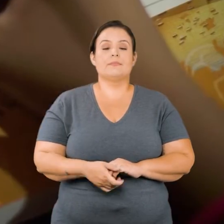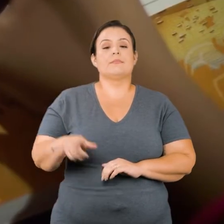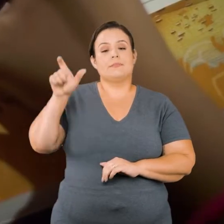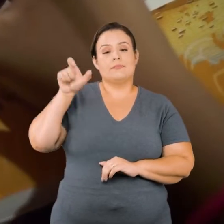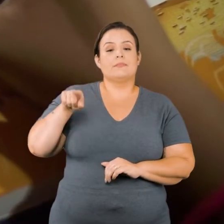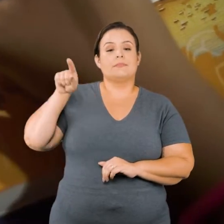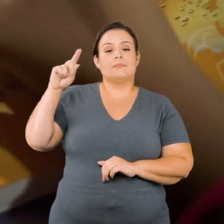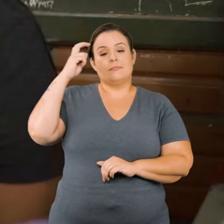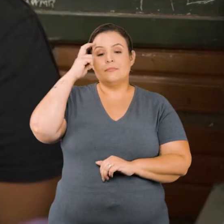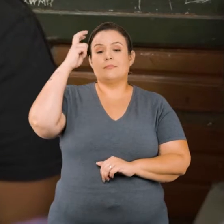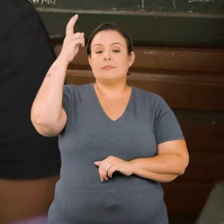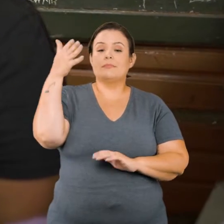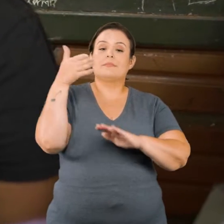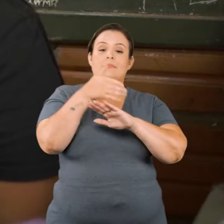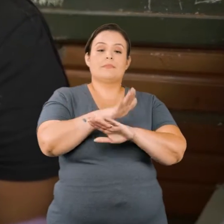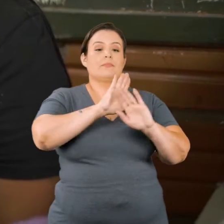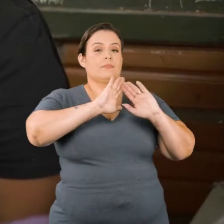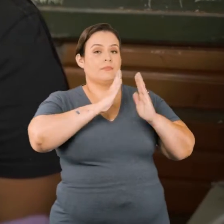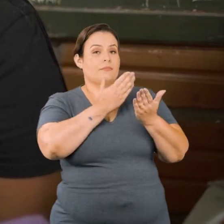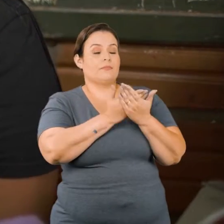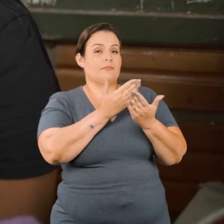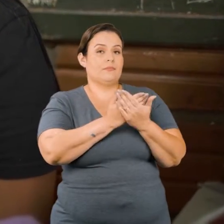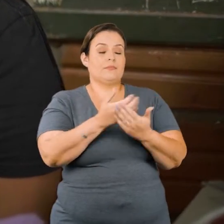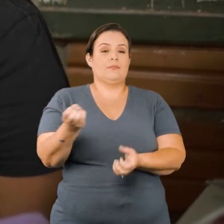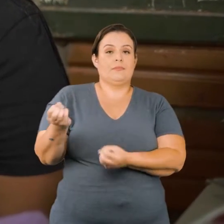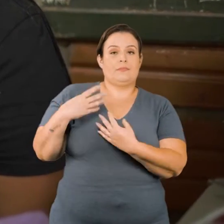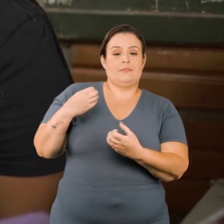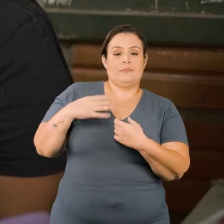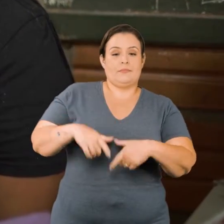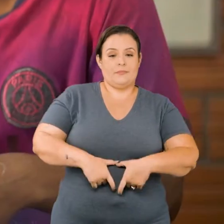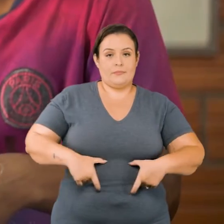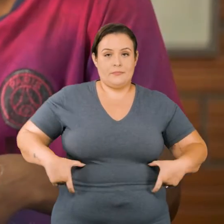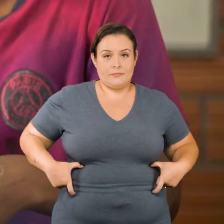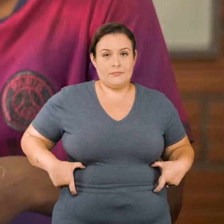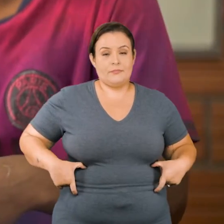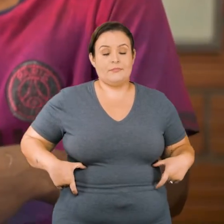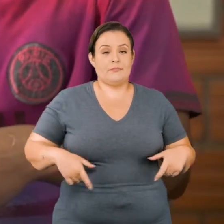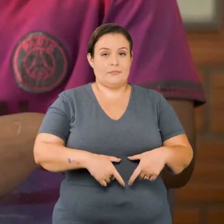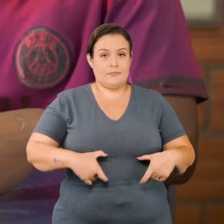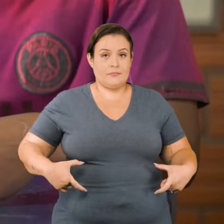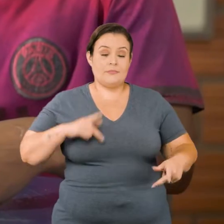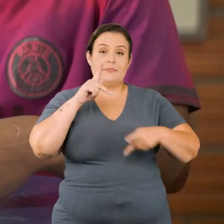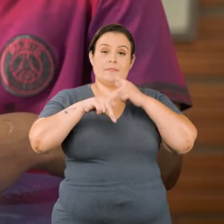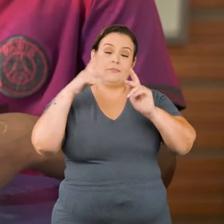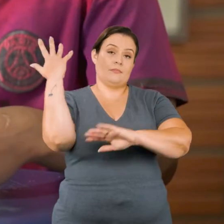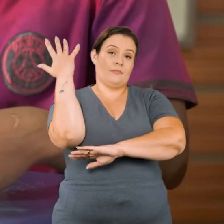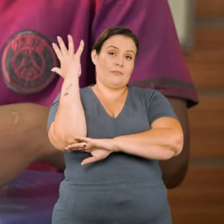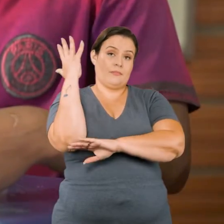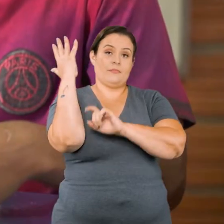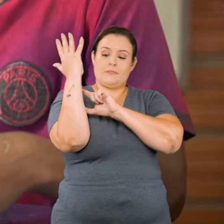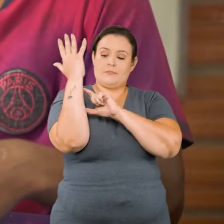Os sabedores foram na escola ensinar os alunos para fazer o cinto. A cinta do povo Cinta Larga veio